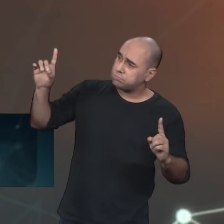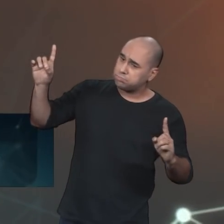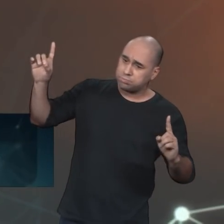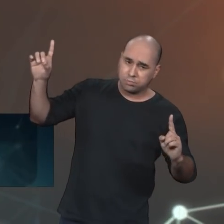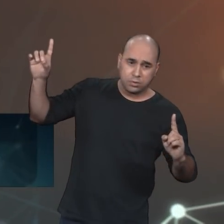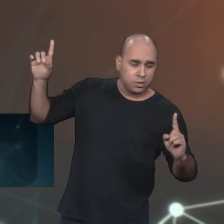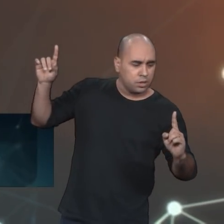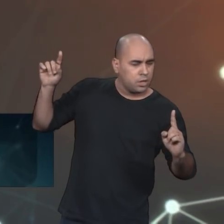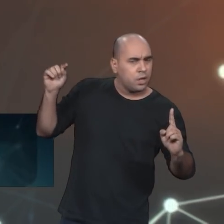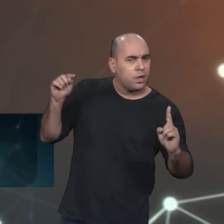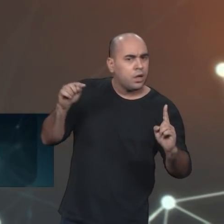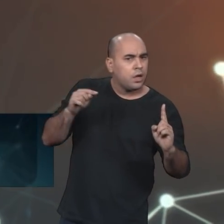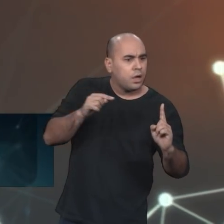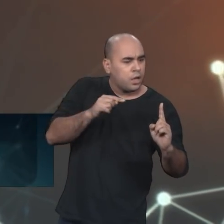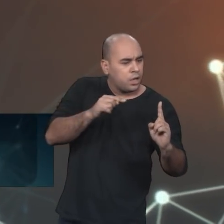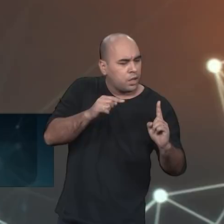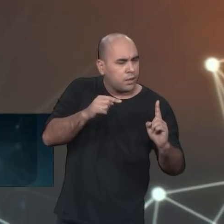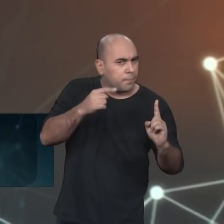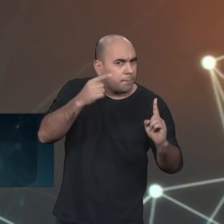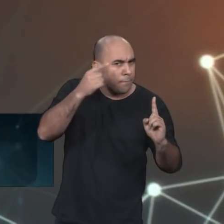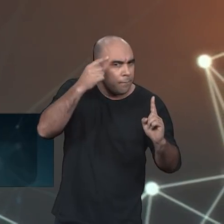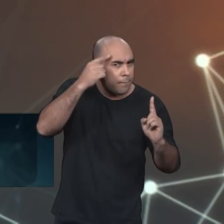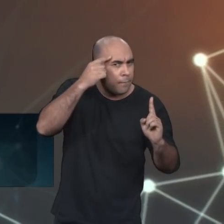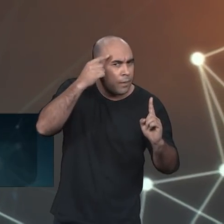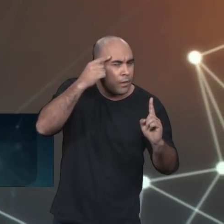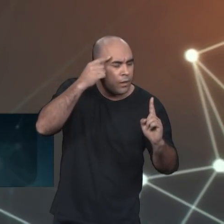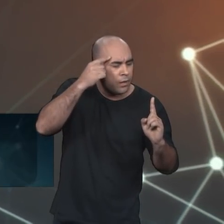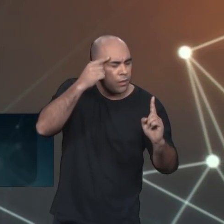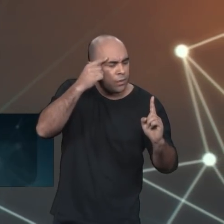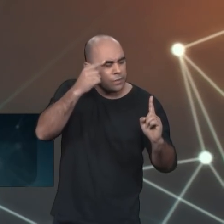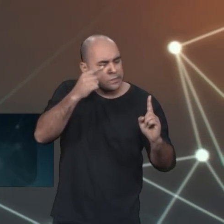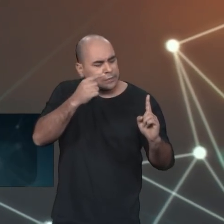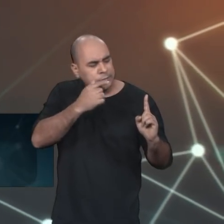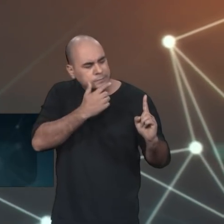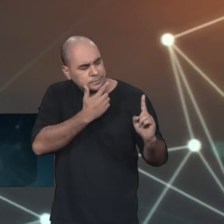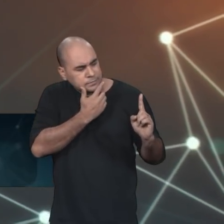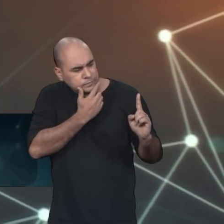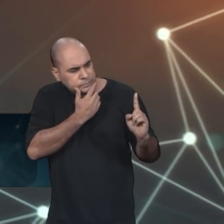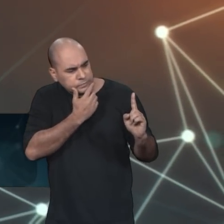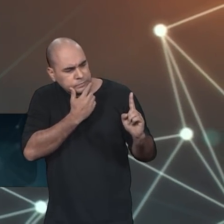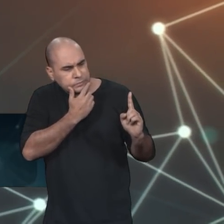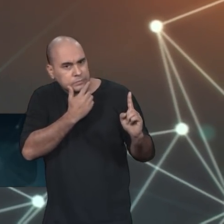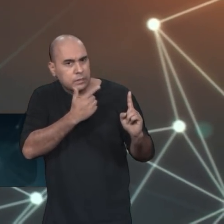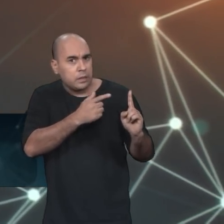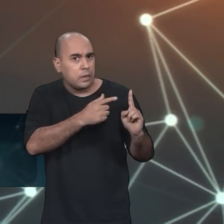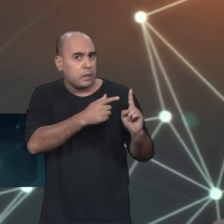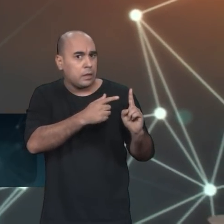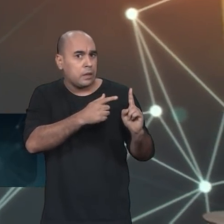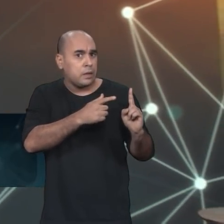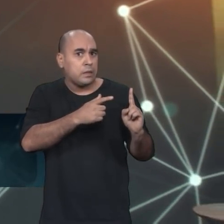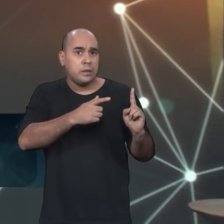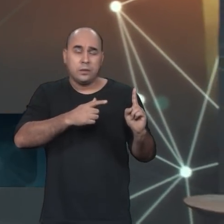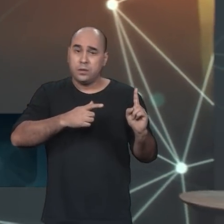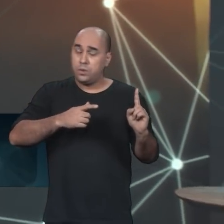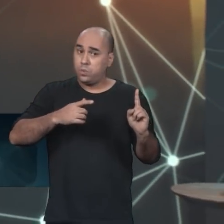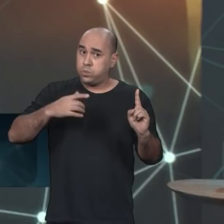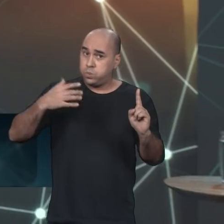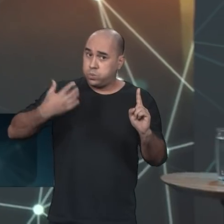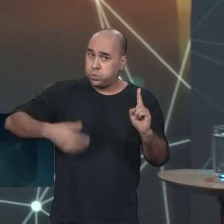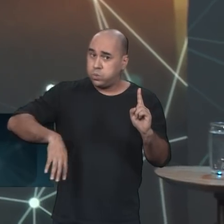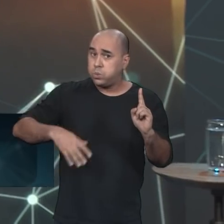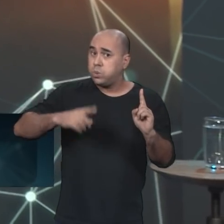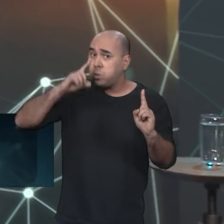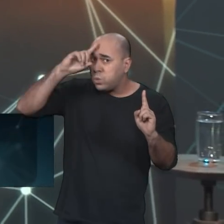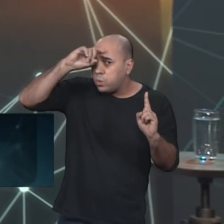Jesus, pense um pouco nesse instante, no poder de